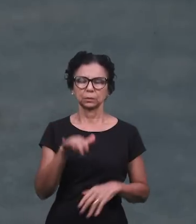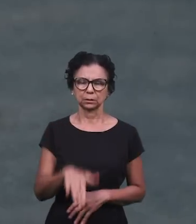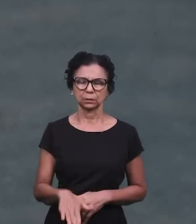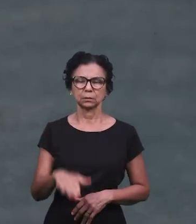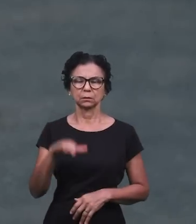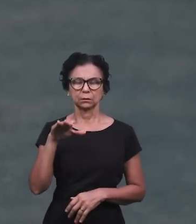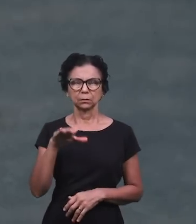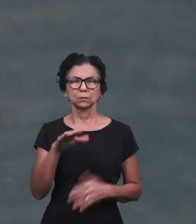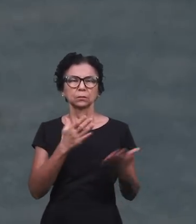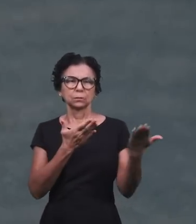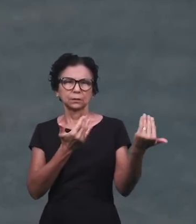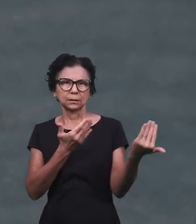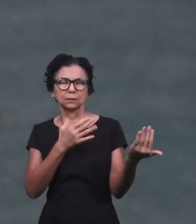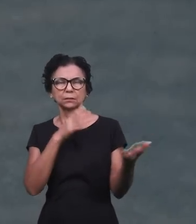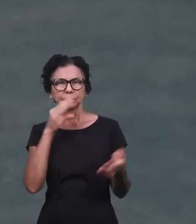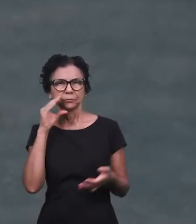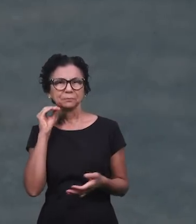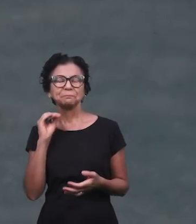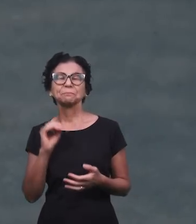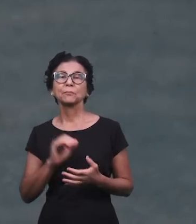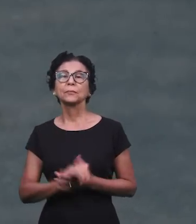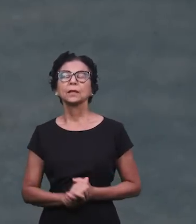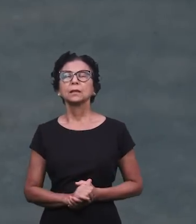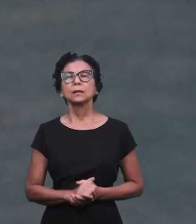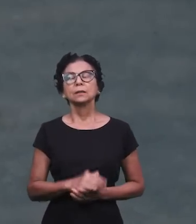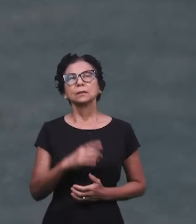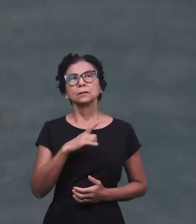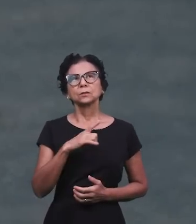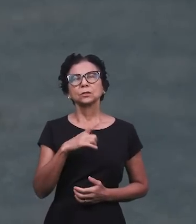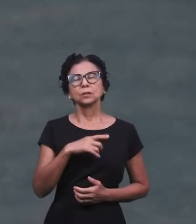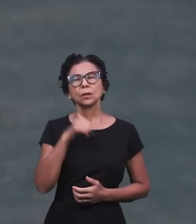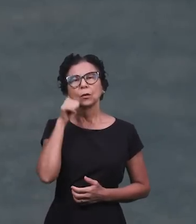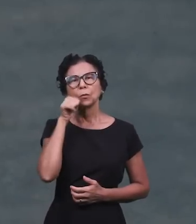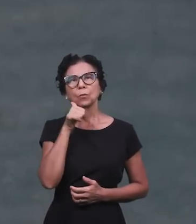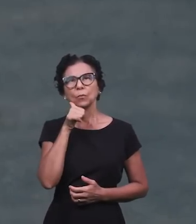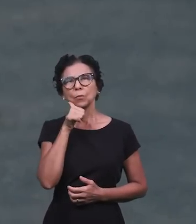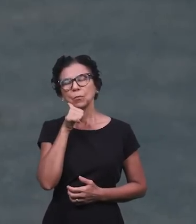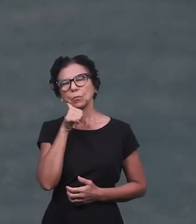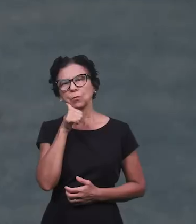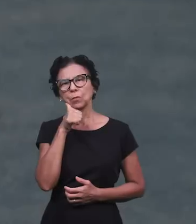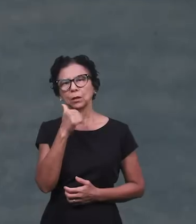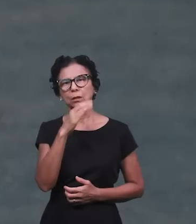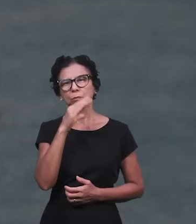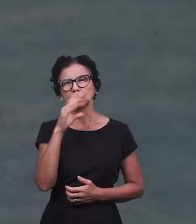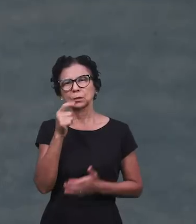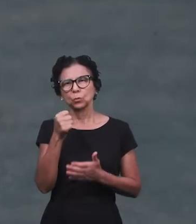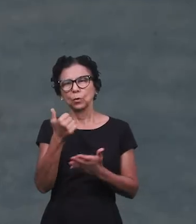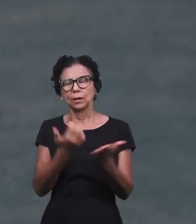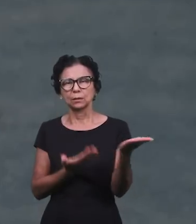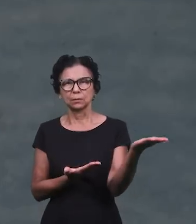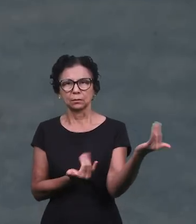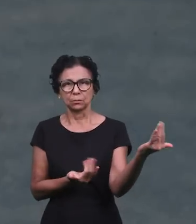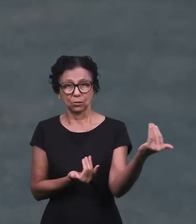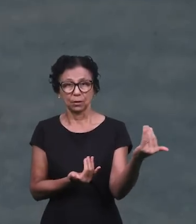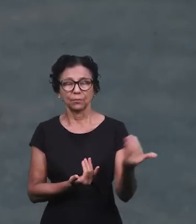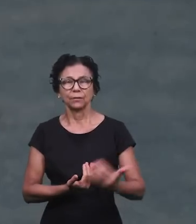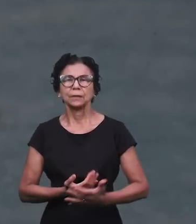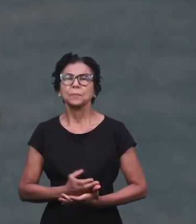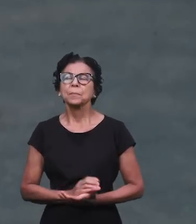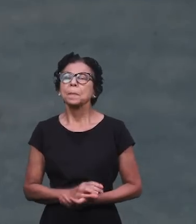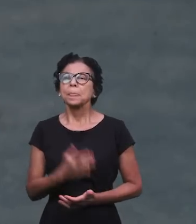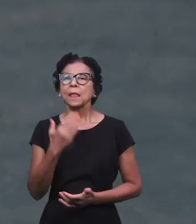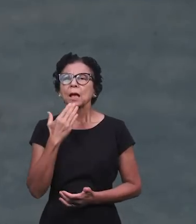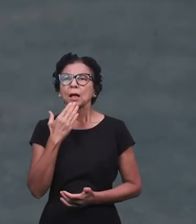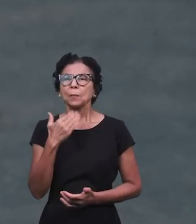jovens, adolescentes e tal. E havia uma jovem, adolescente para jovem, que ela